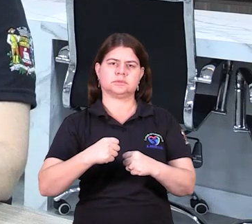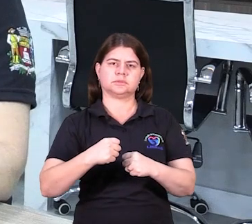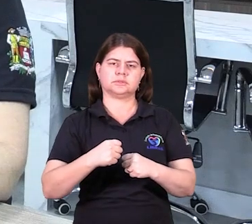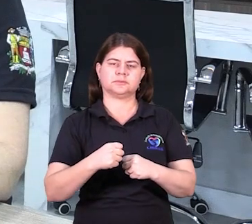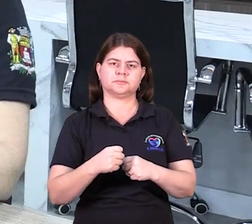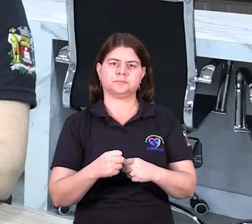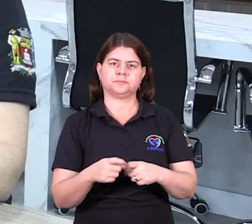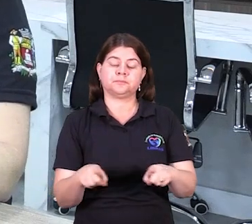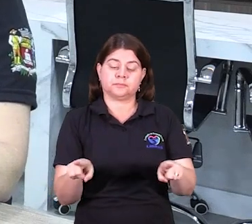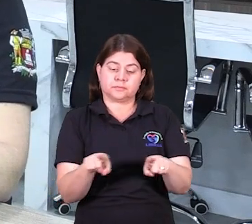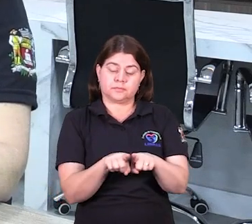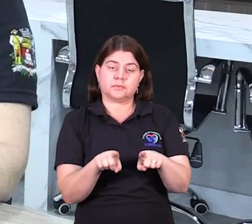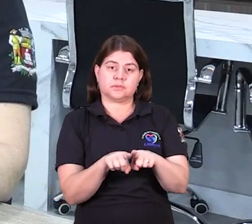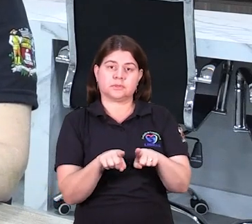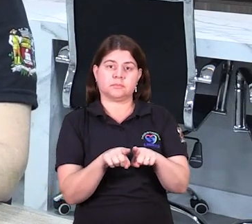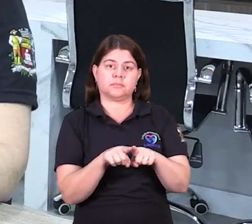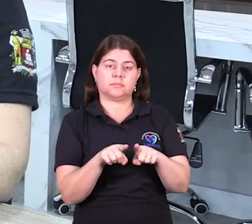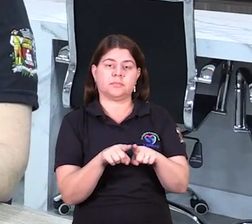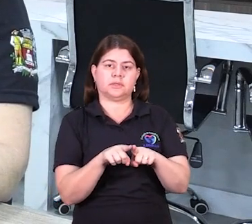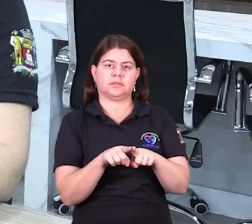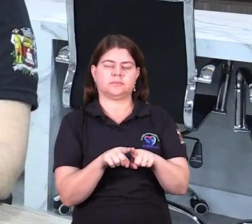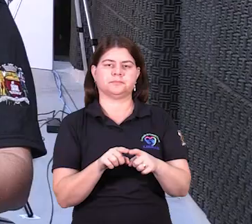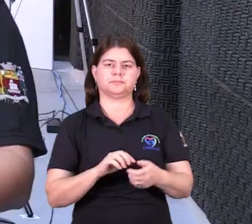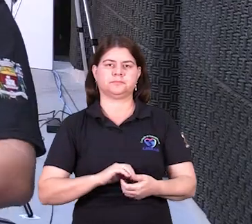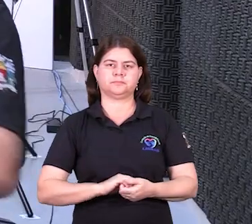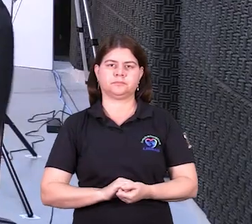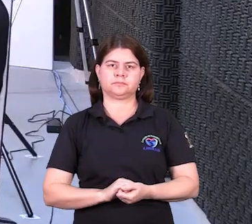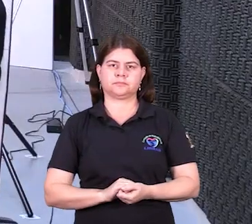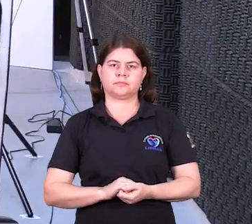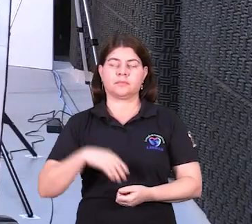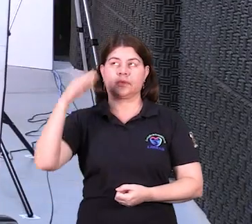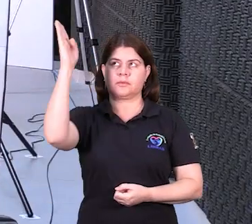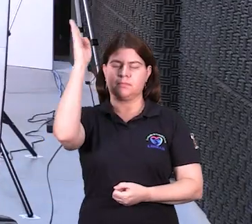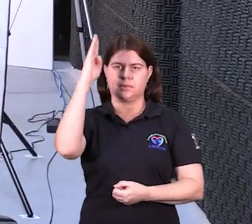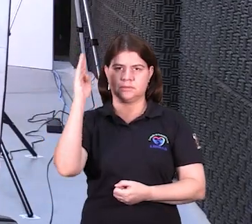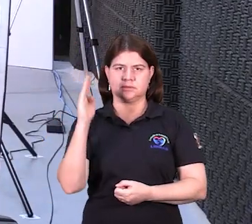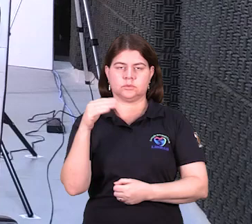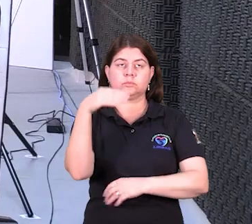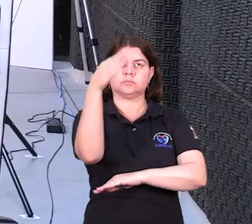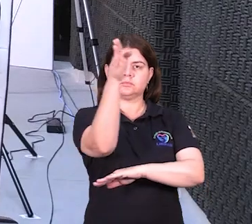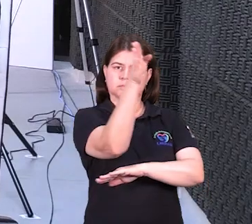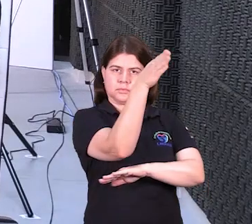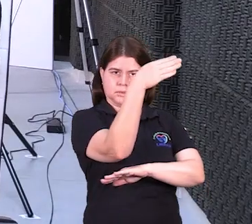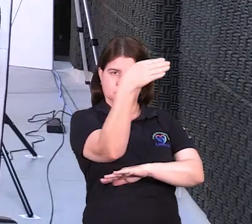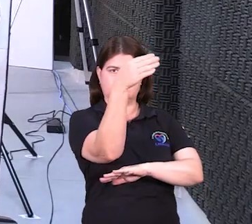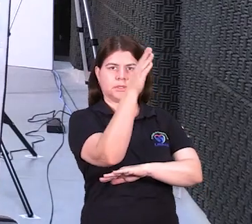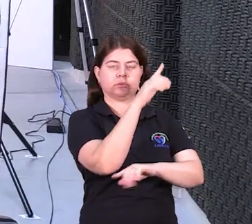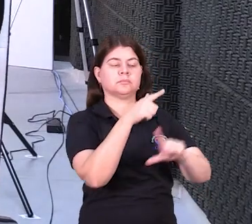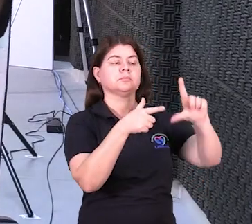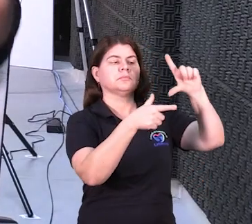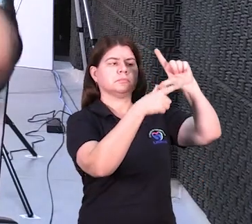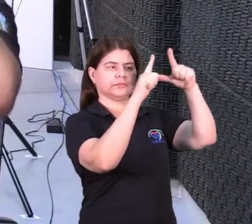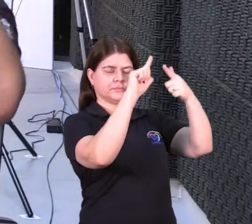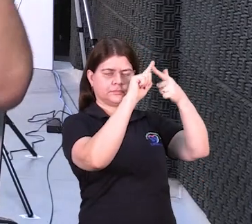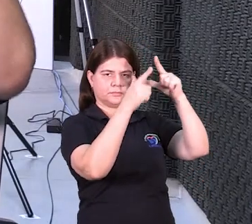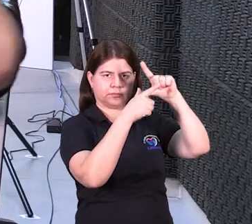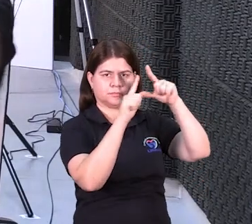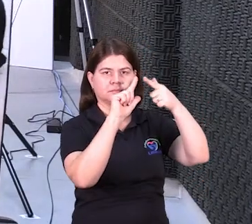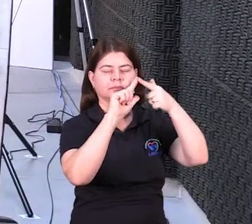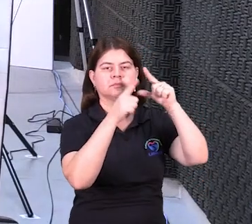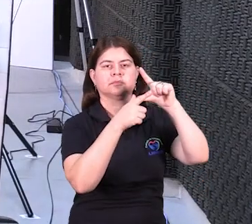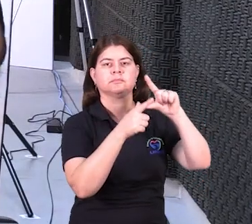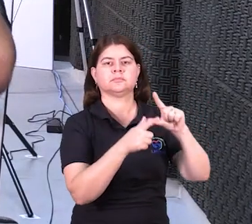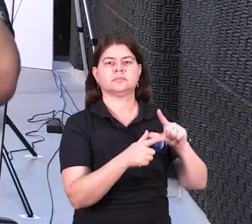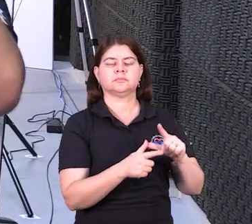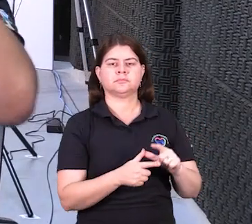também está bem colocado aqui nessa parte do hino. Brasil, o lábaro, que é a bandeira do Brasil, estrelado,